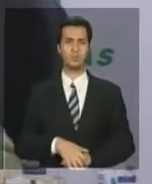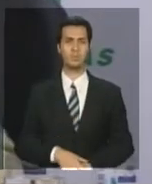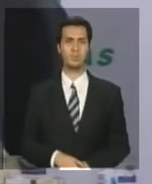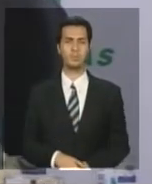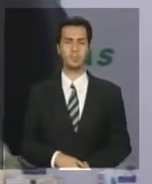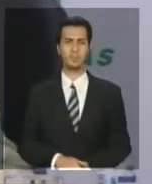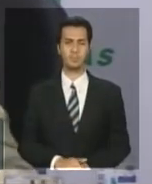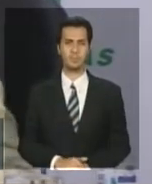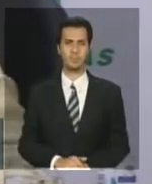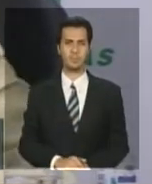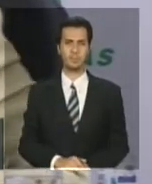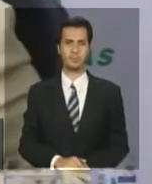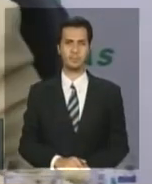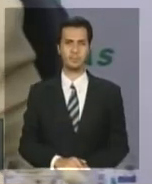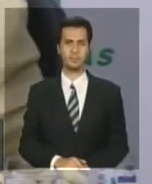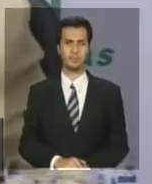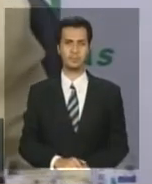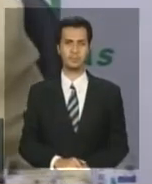4 anos e 5 meses.